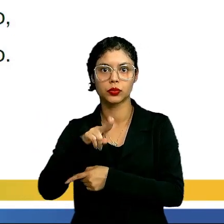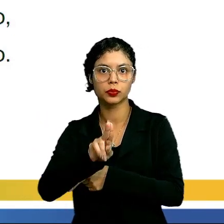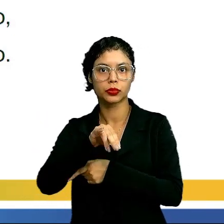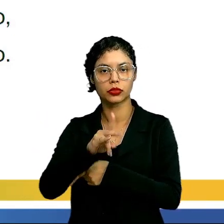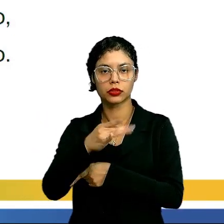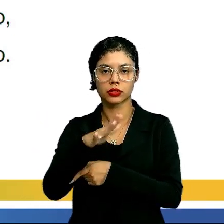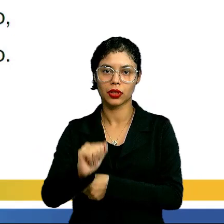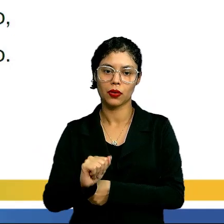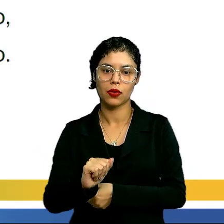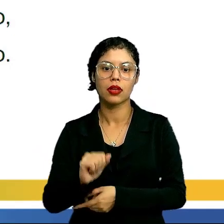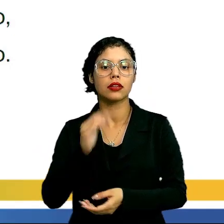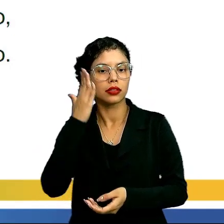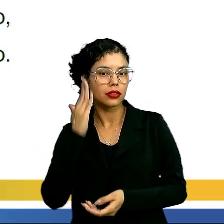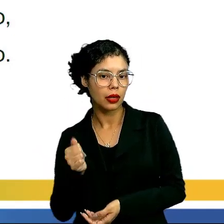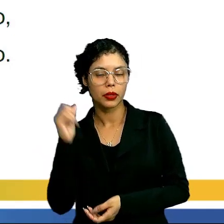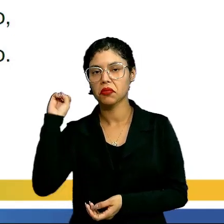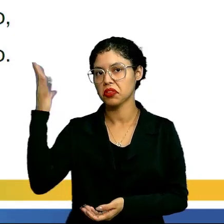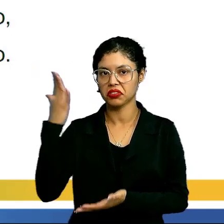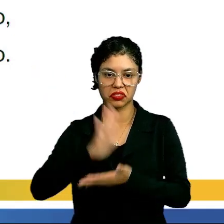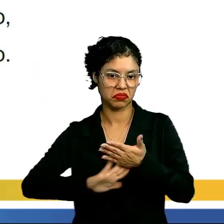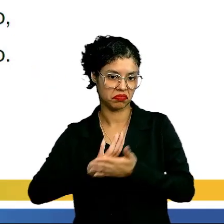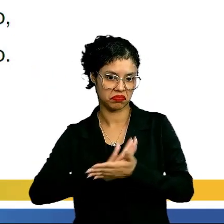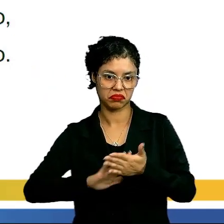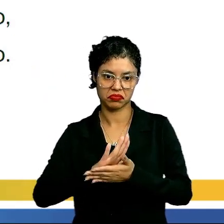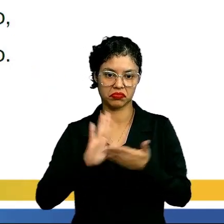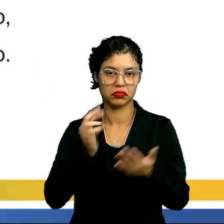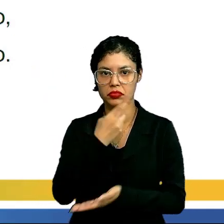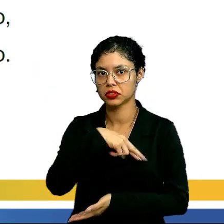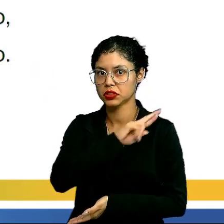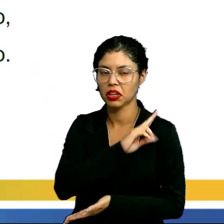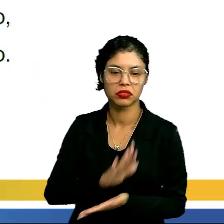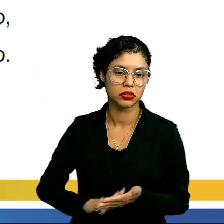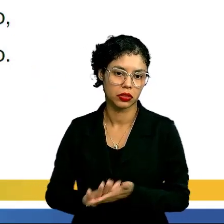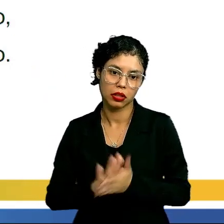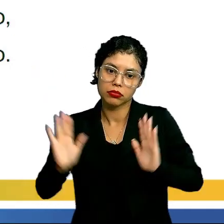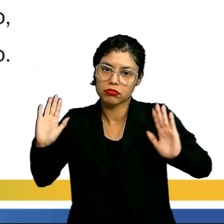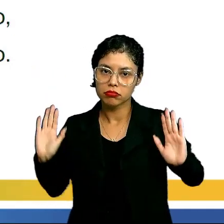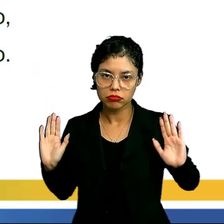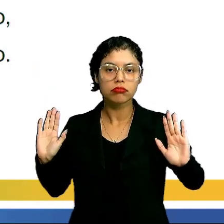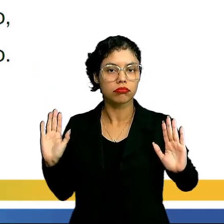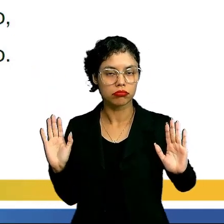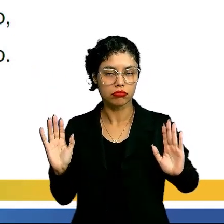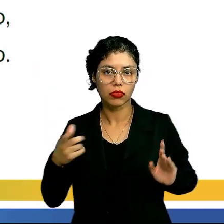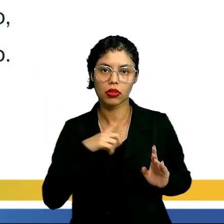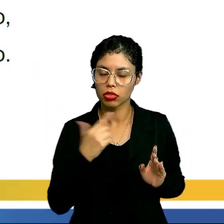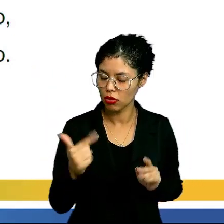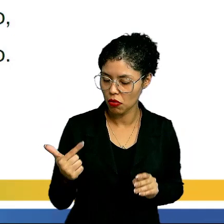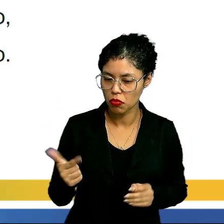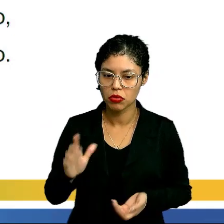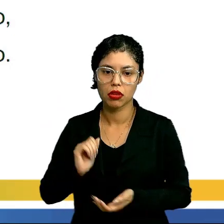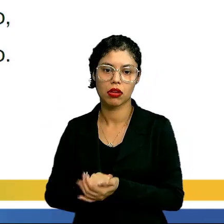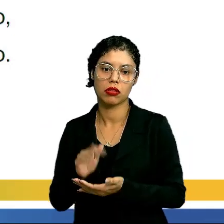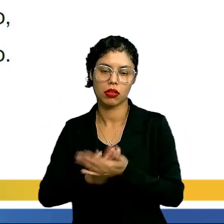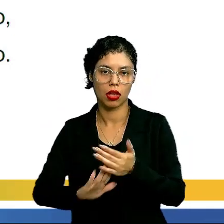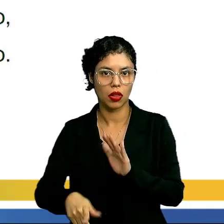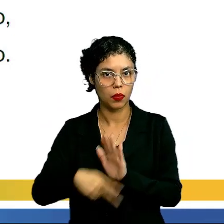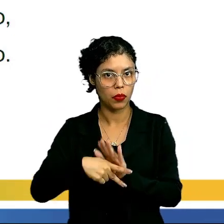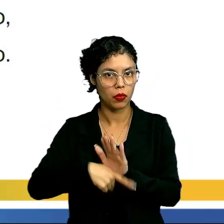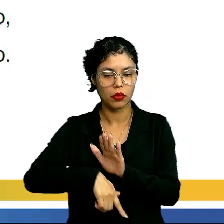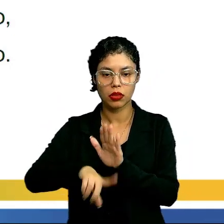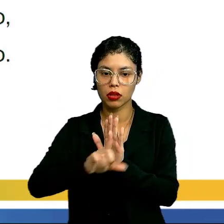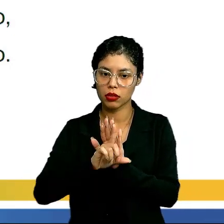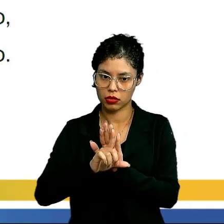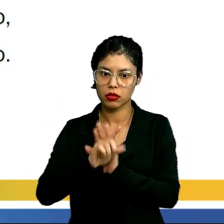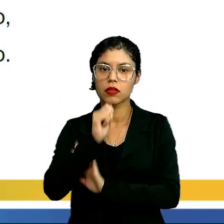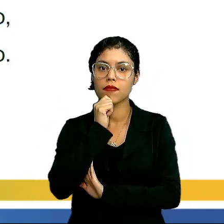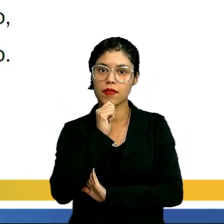praticam os crimes e sabem que não serão, por exemplo, responsabilizadas porque não tem um investimento apropriado